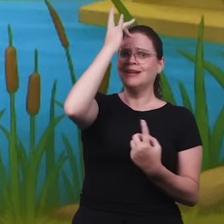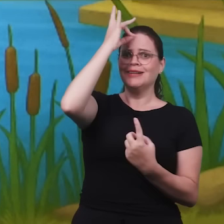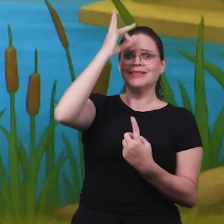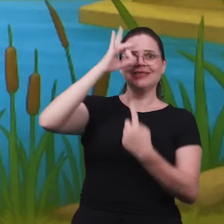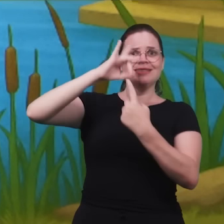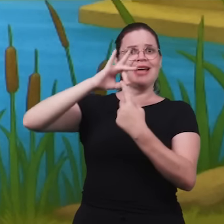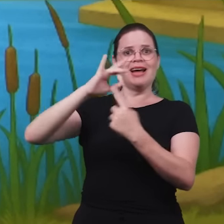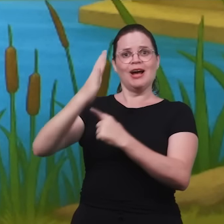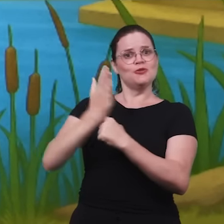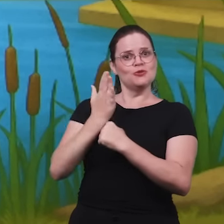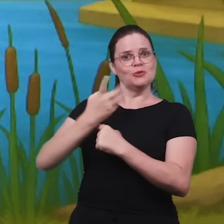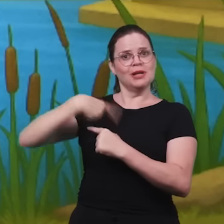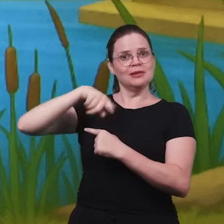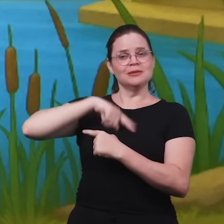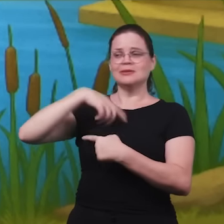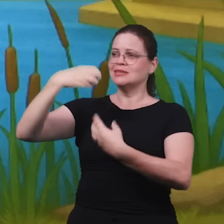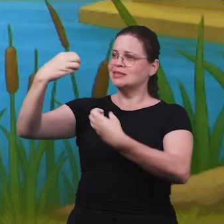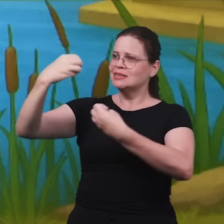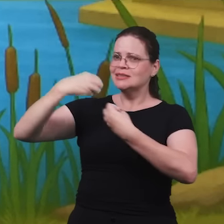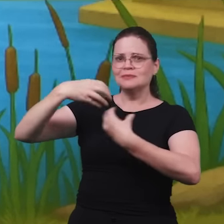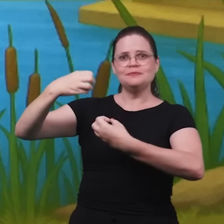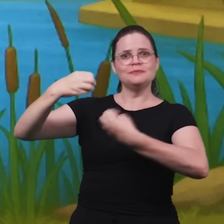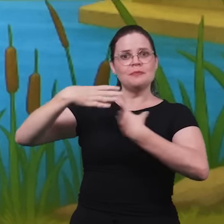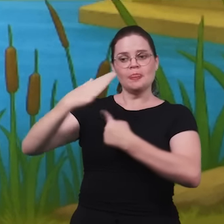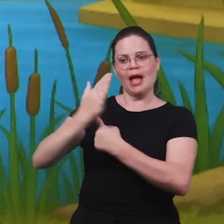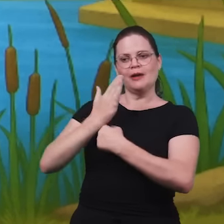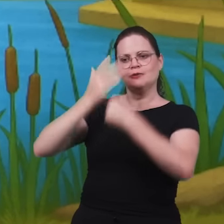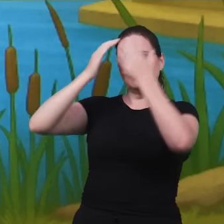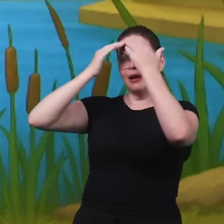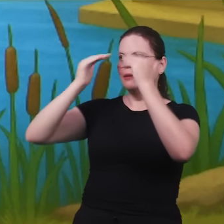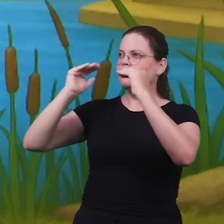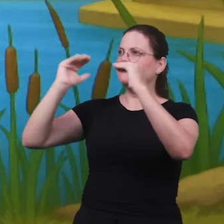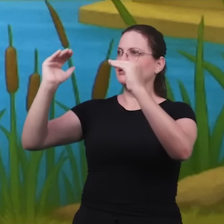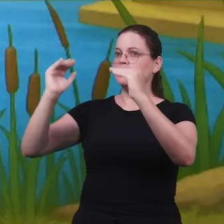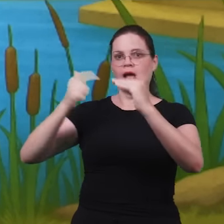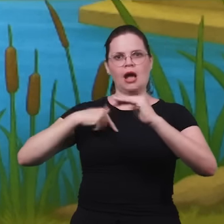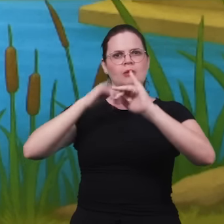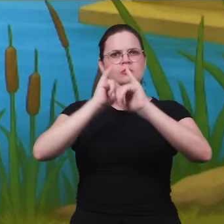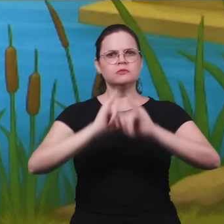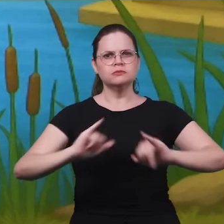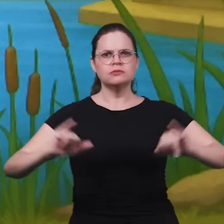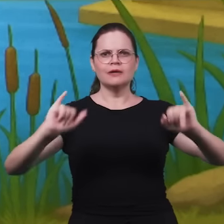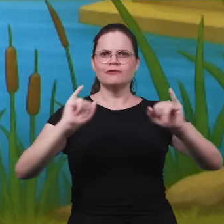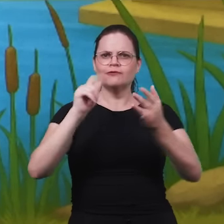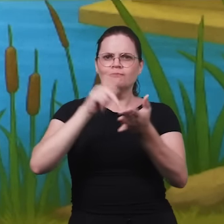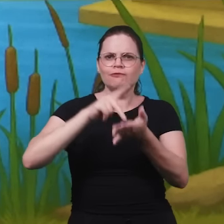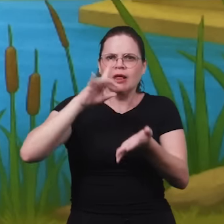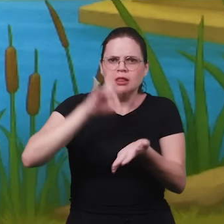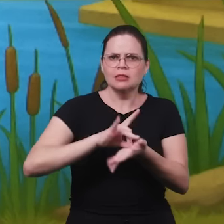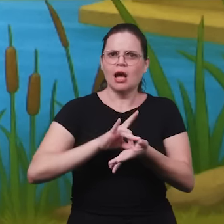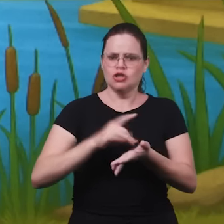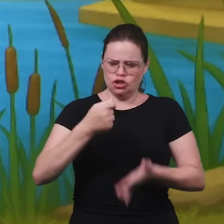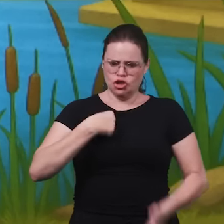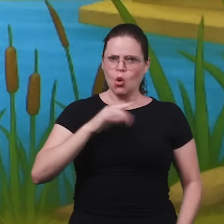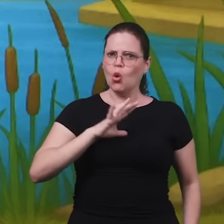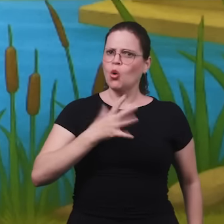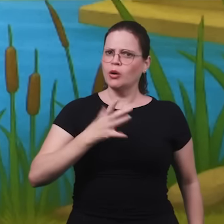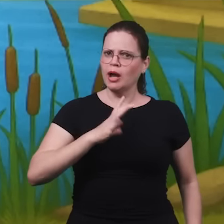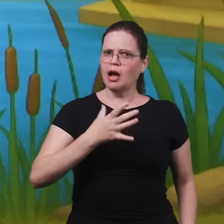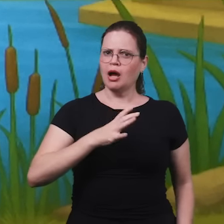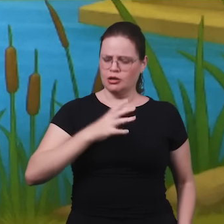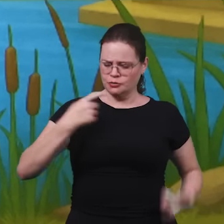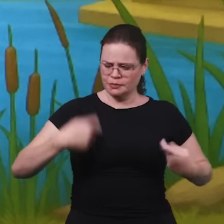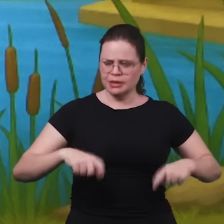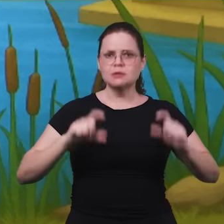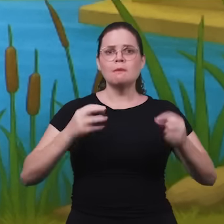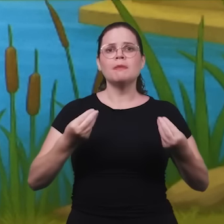nos ensina, é quem nos ajuda a obedecer, a falar a verdade, a ter coragem para escolher